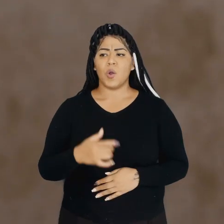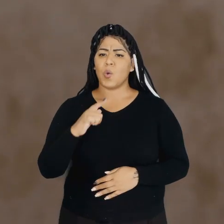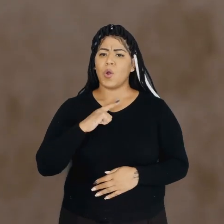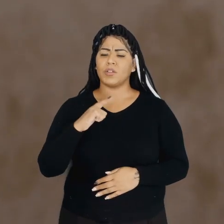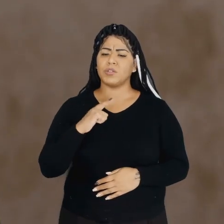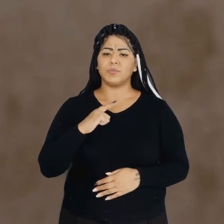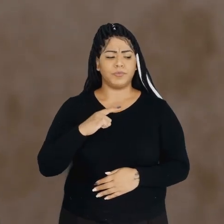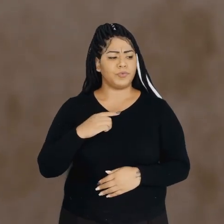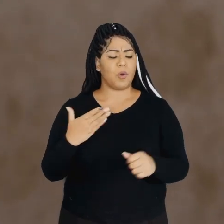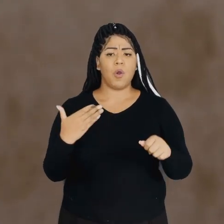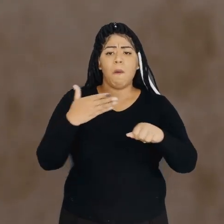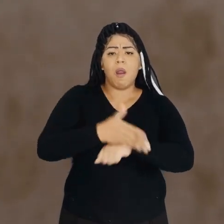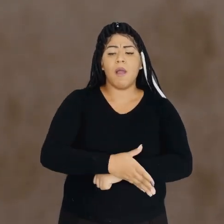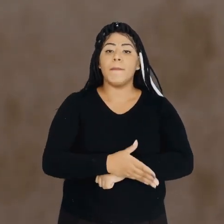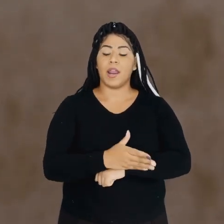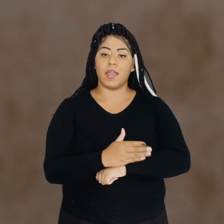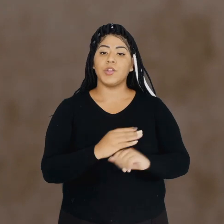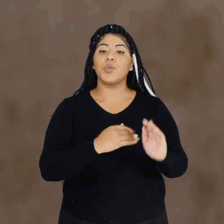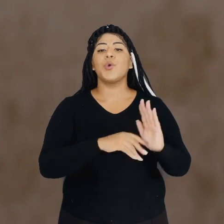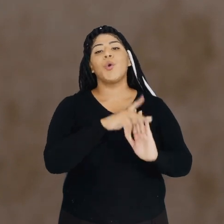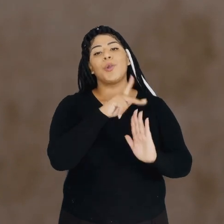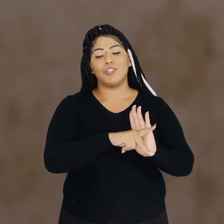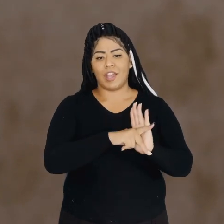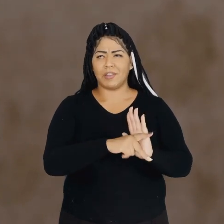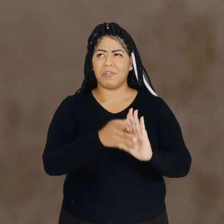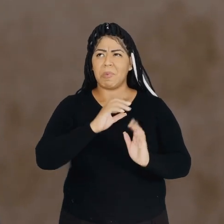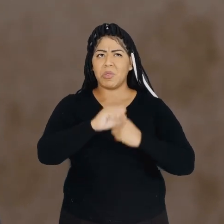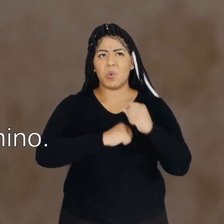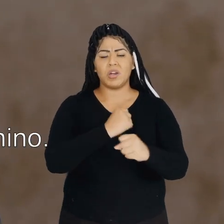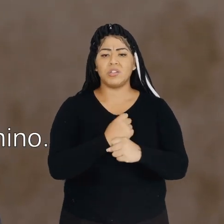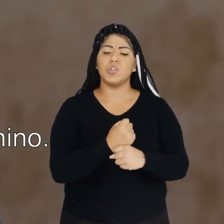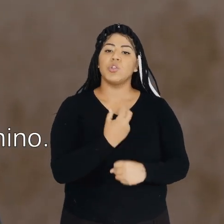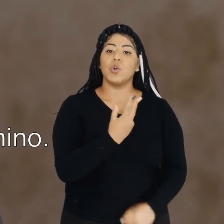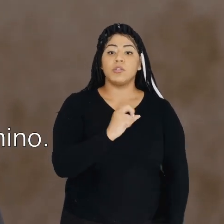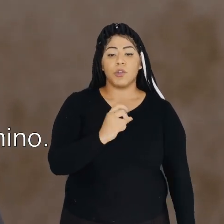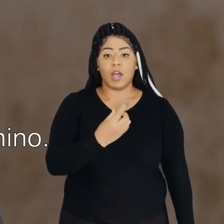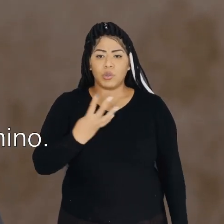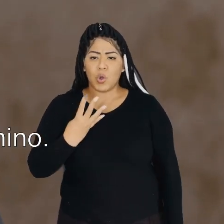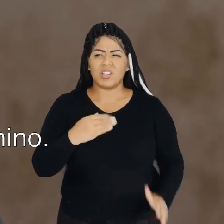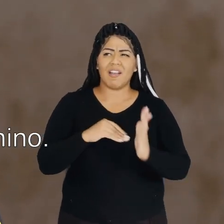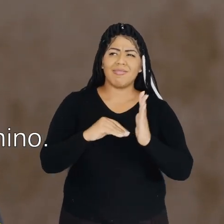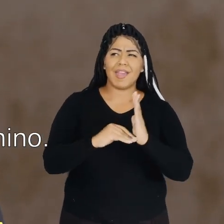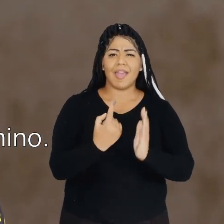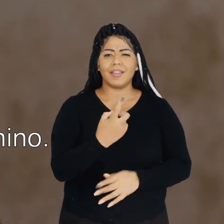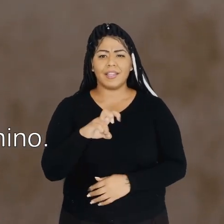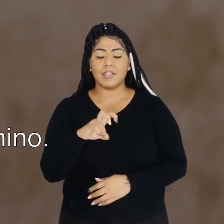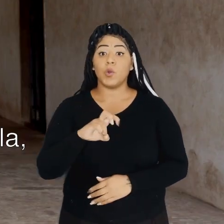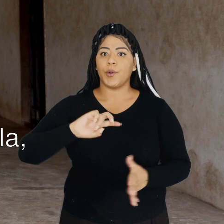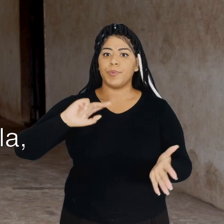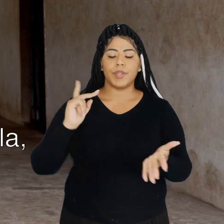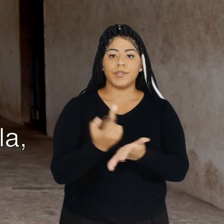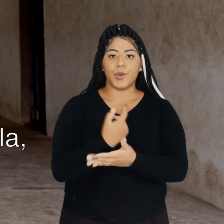Primeiro contato com a Plan, eu acho que ou foi em 2014 ou foi em 2015, quando surgiu o projeto Futebol